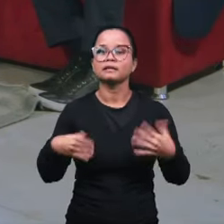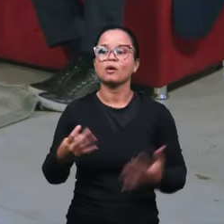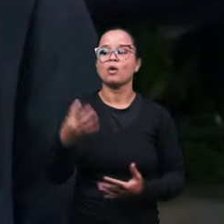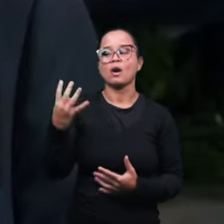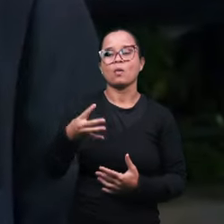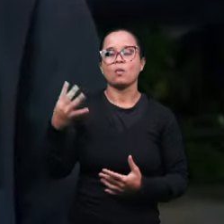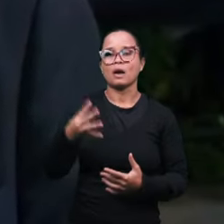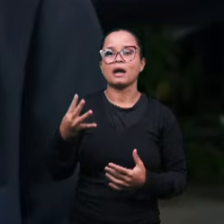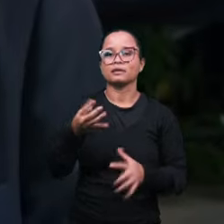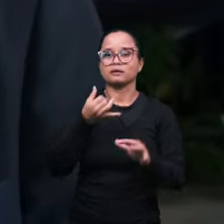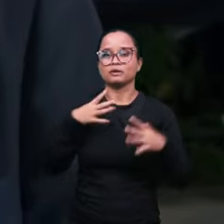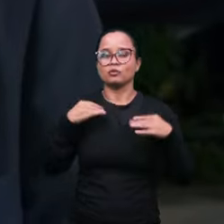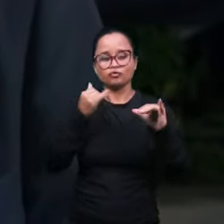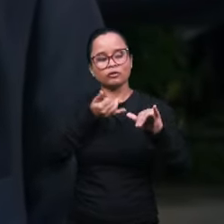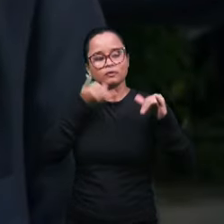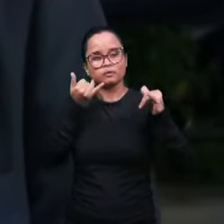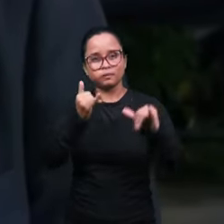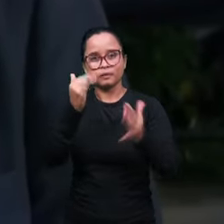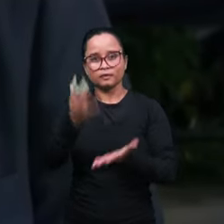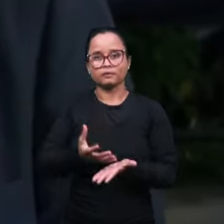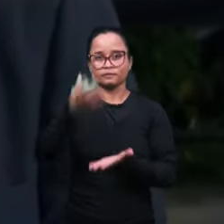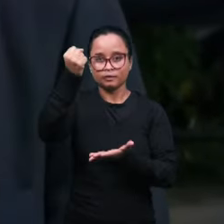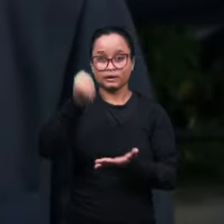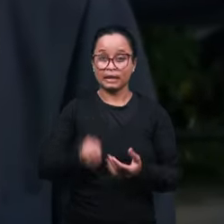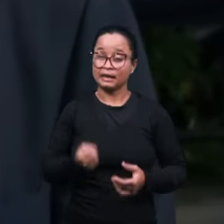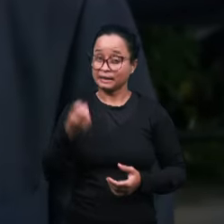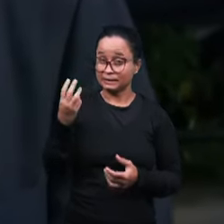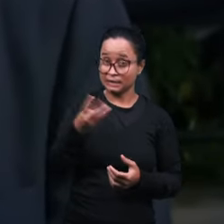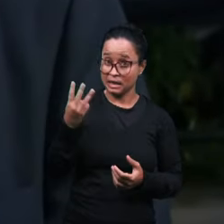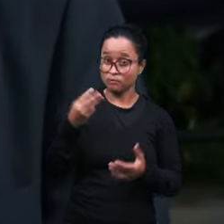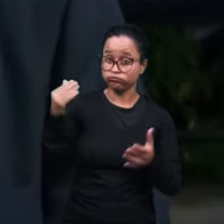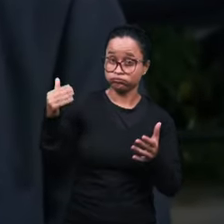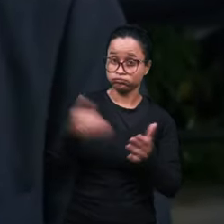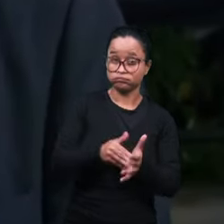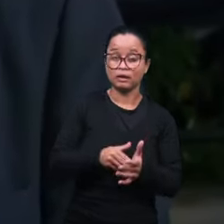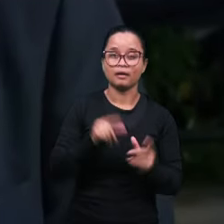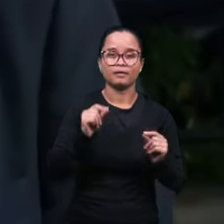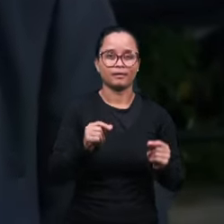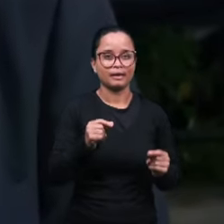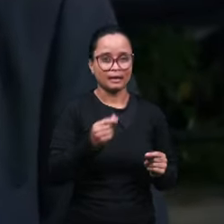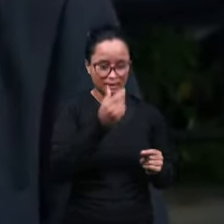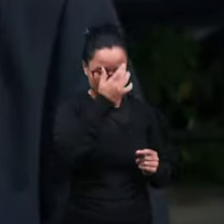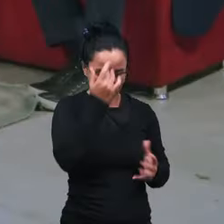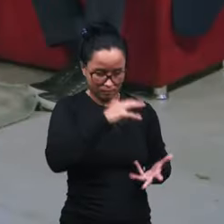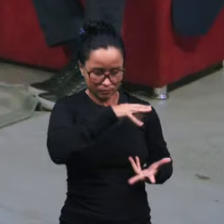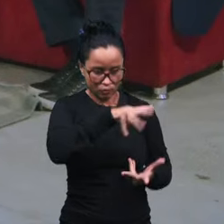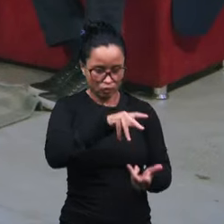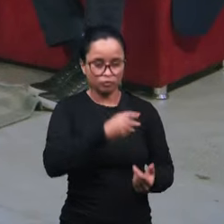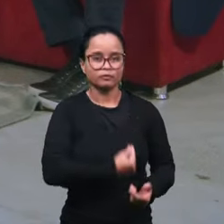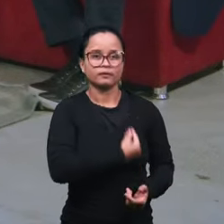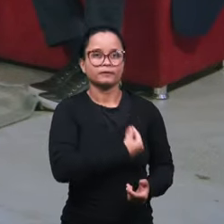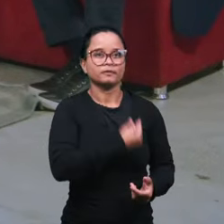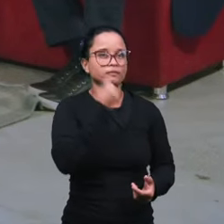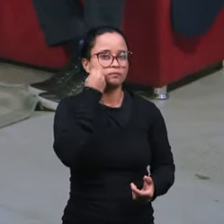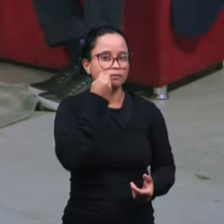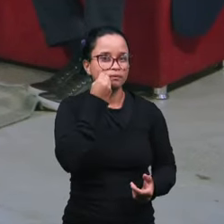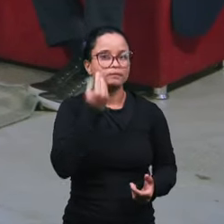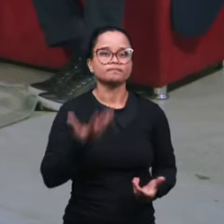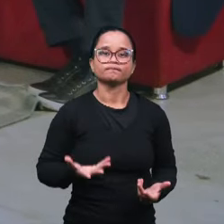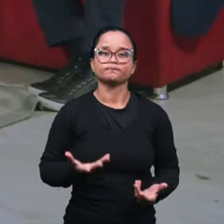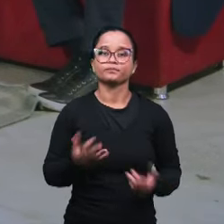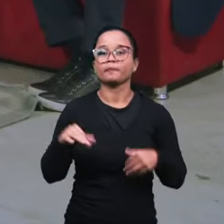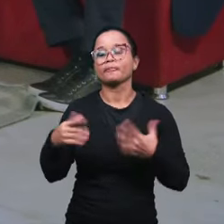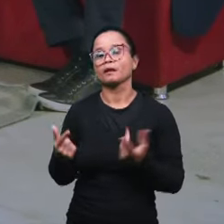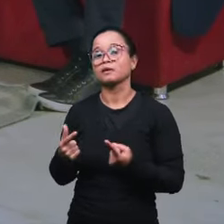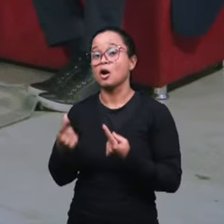a eternidade, né? E as três últimas são aquelas que o mundo vai viver. Na verdade, é o único sinal